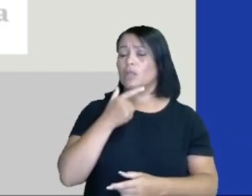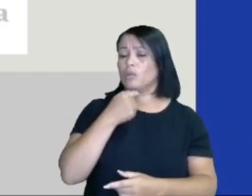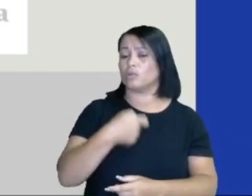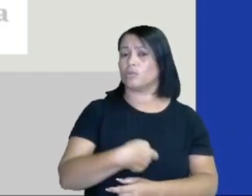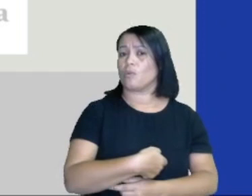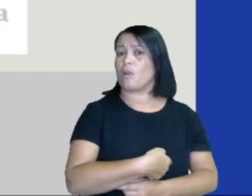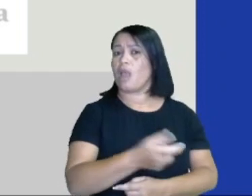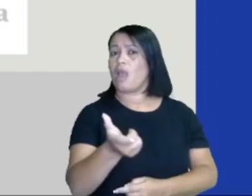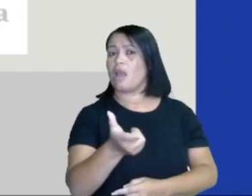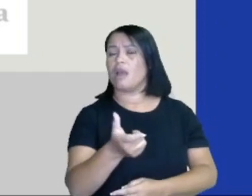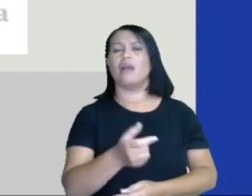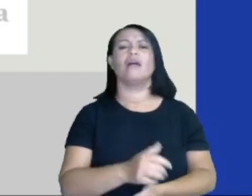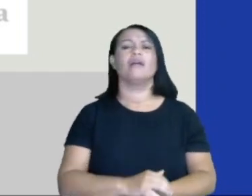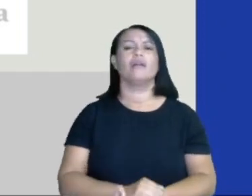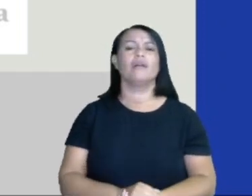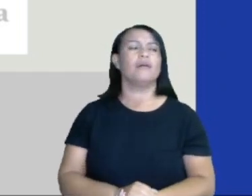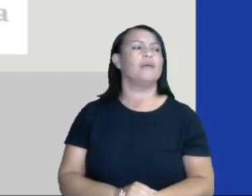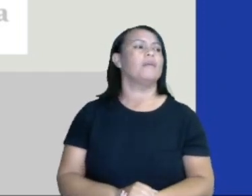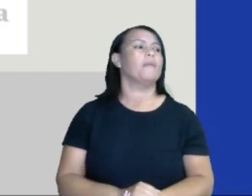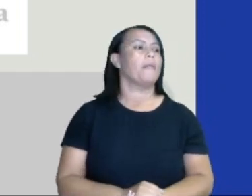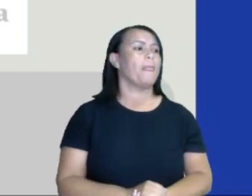arremessou.